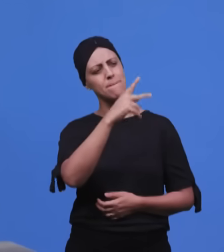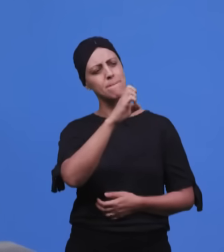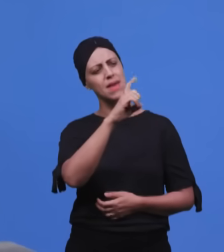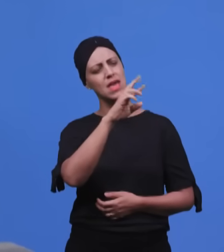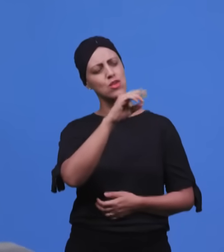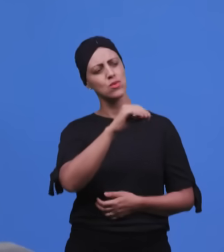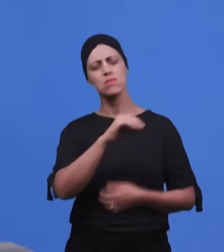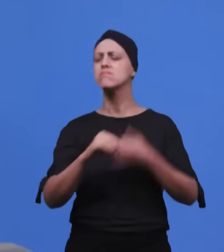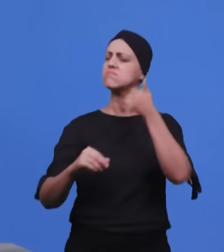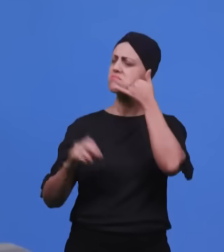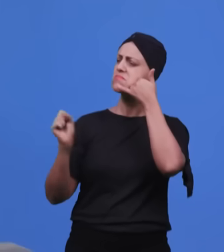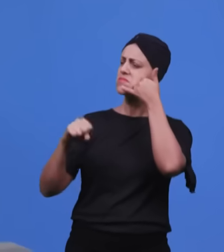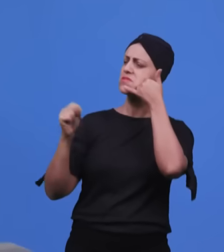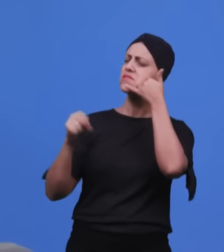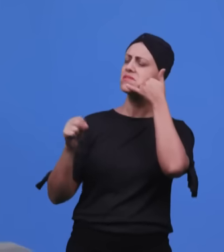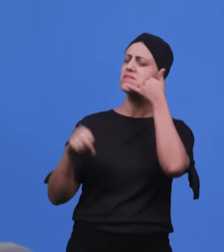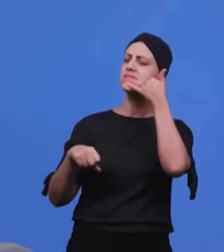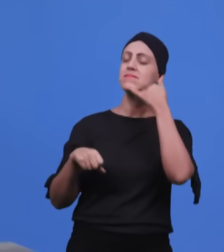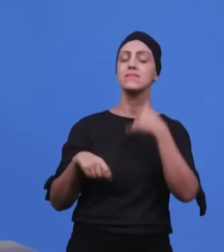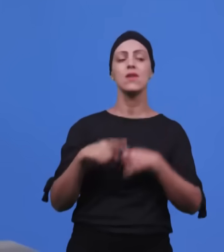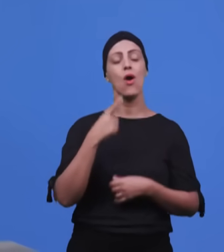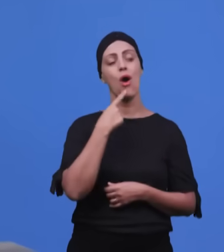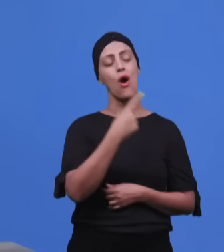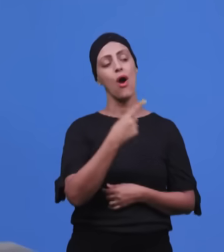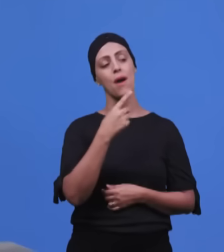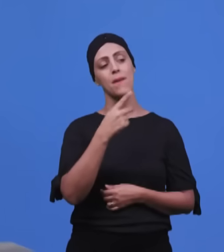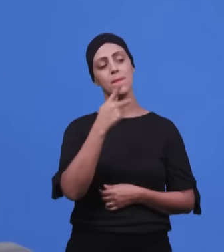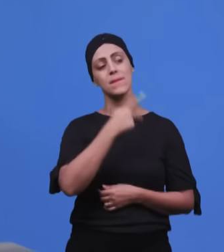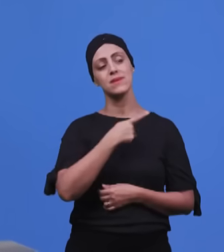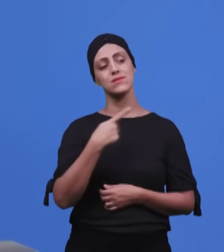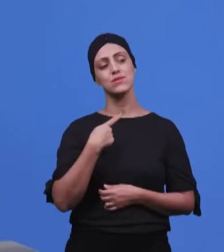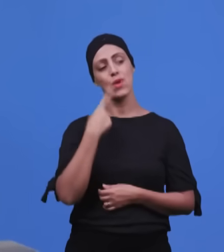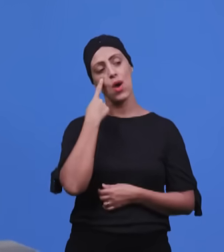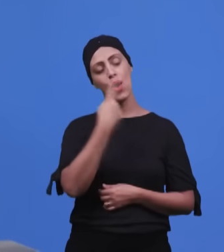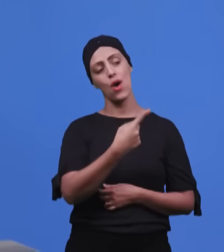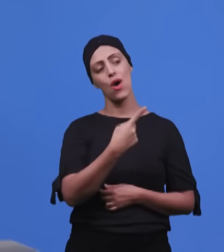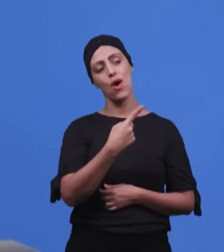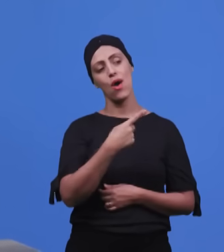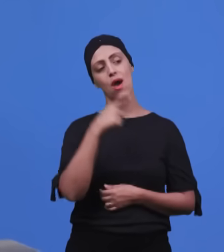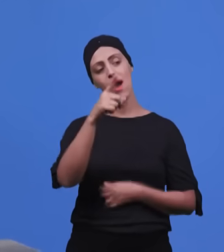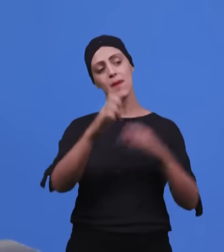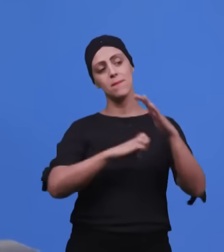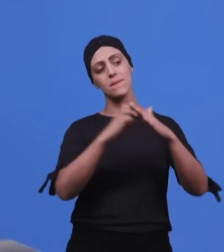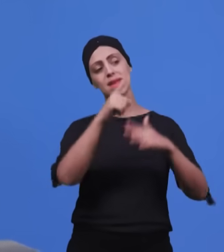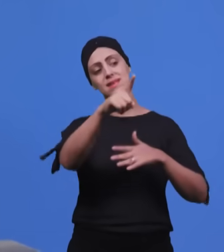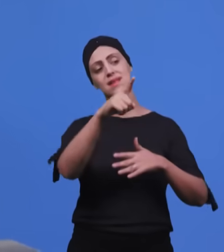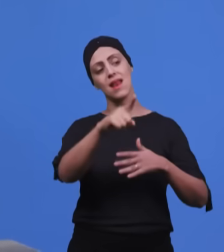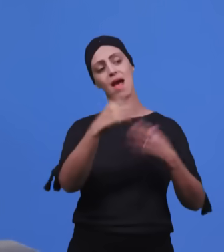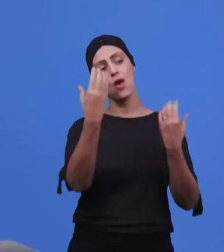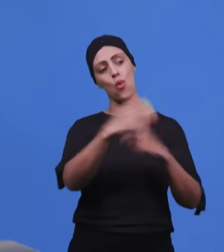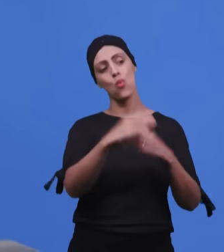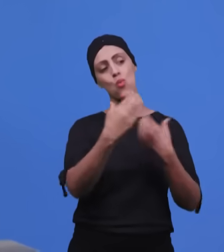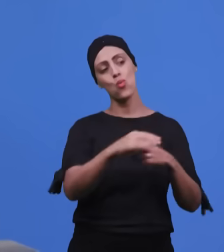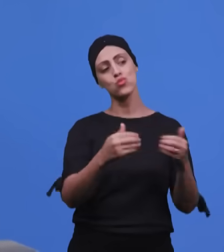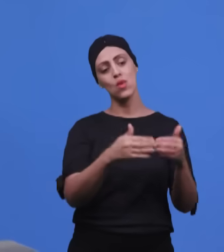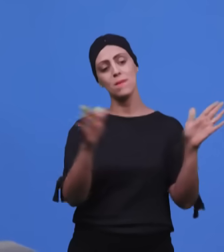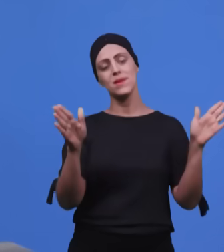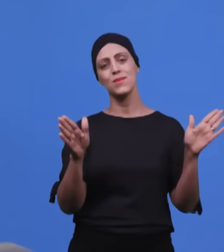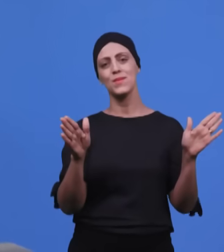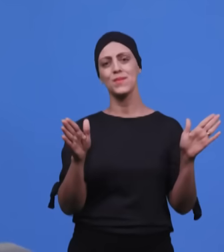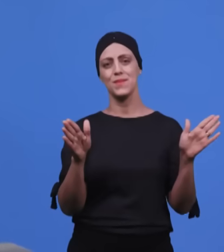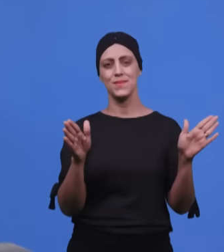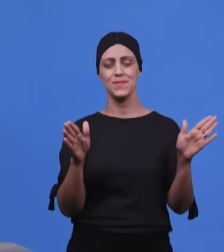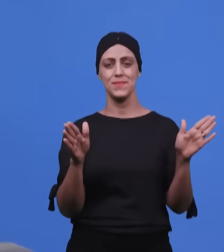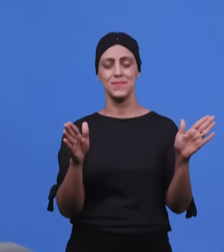Sou eu mesmo ah pastor veja bem vai a empresa que eu quero ela abriu um